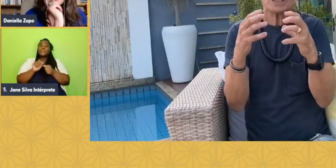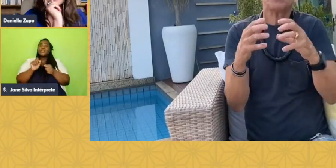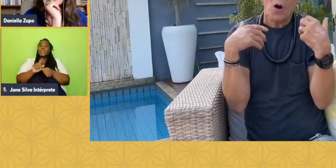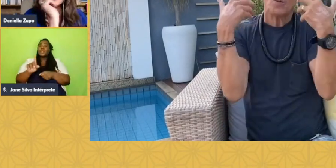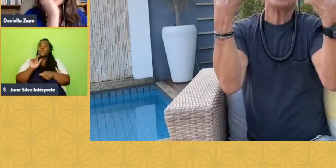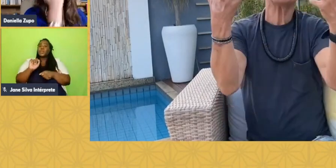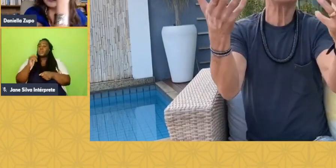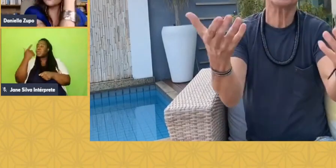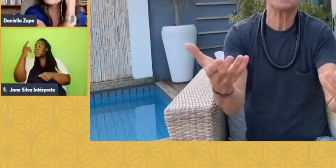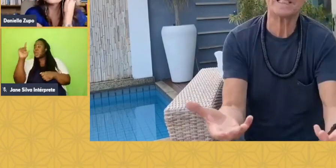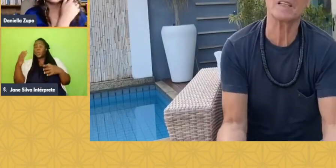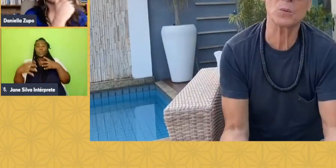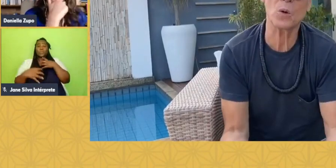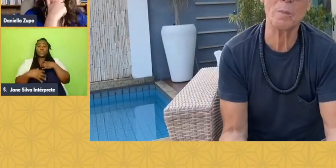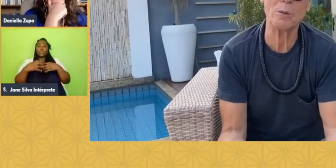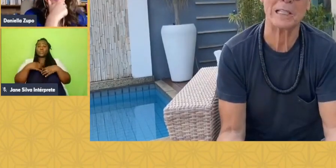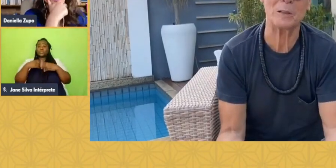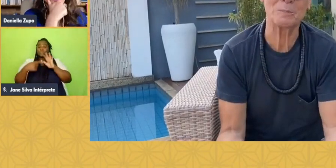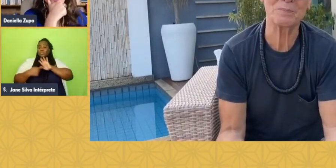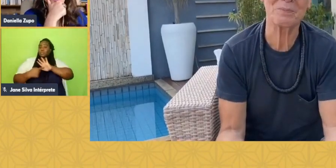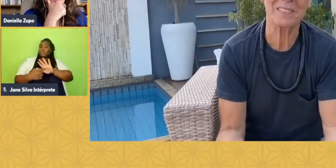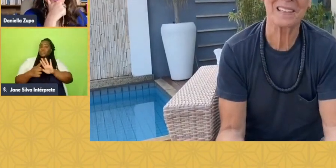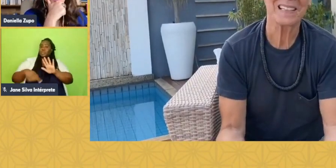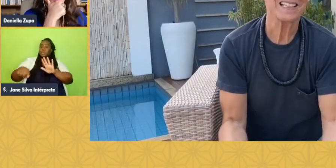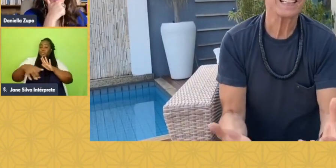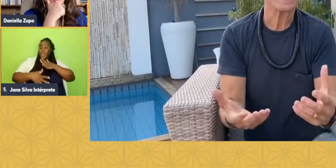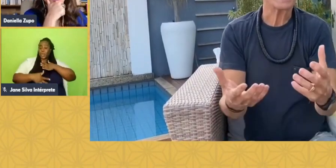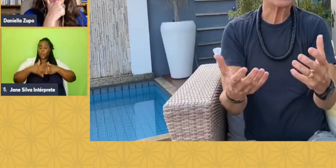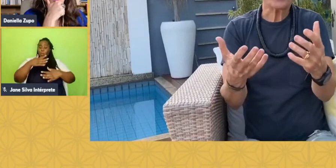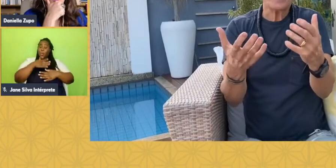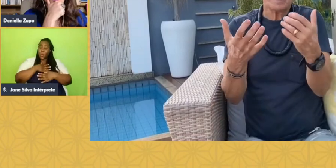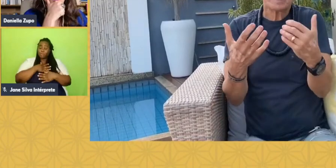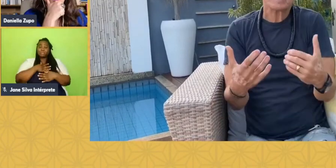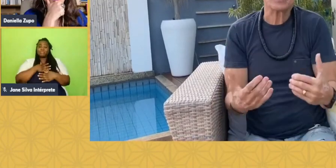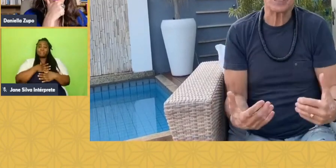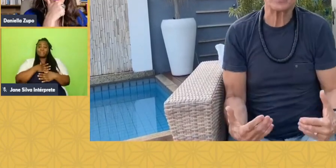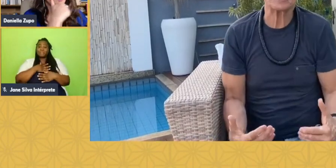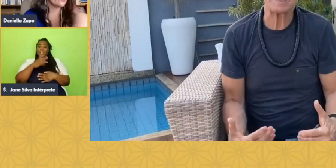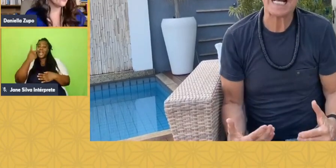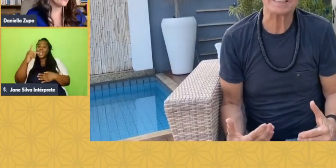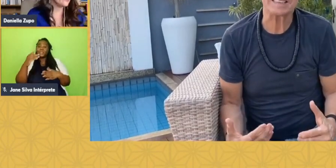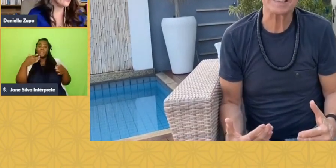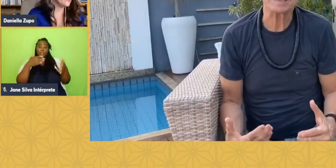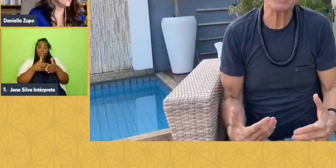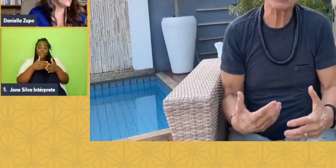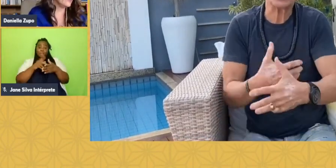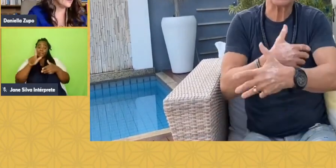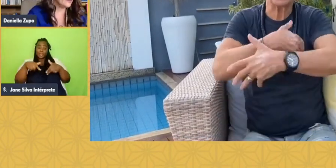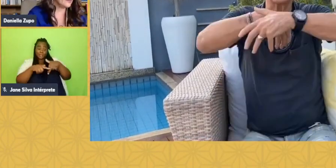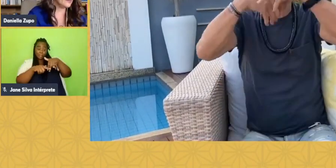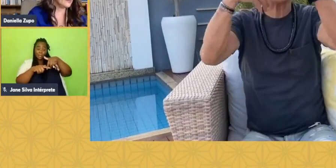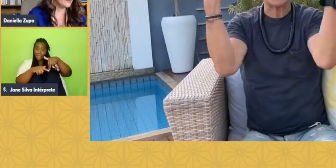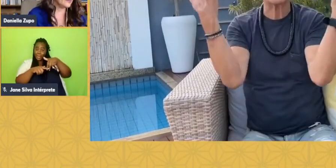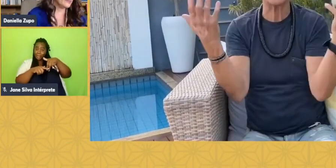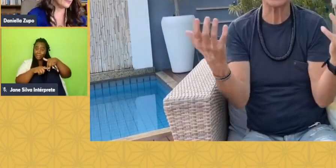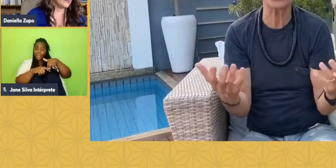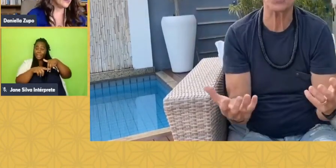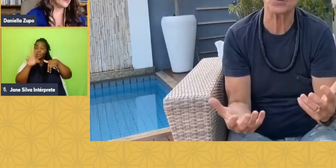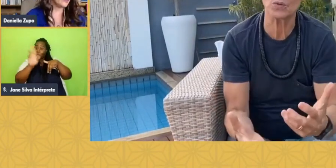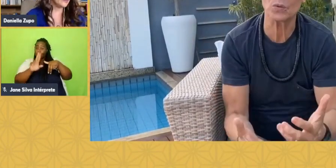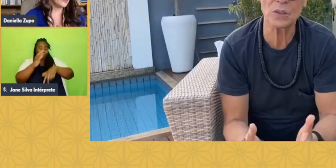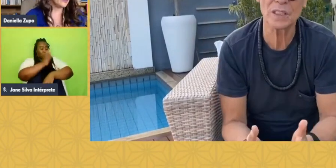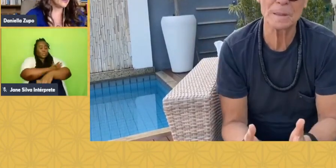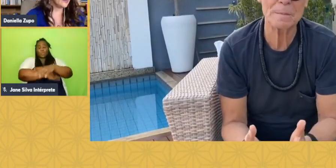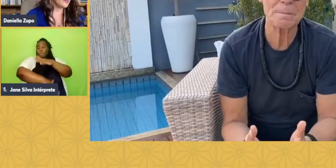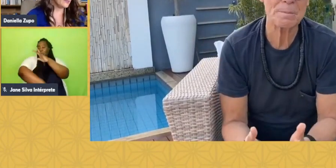outras formas de expressão corporal a sua alimentação tá com as pernas com seu filho nos braços